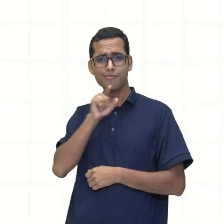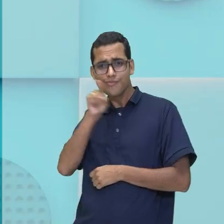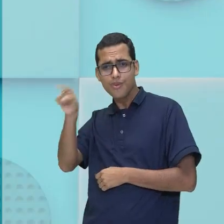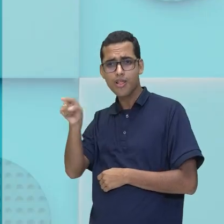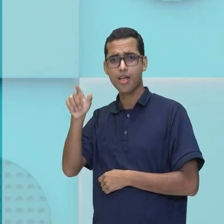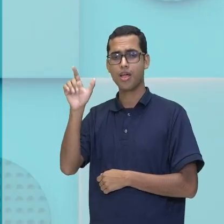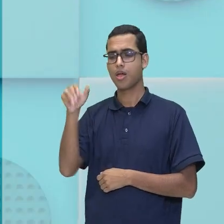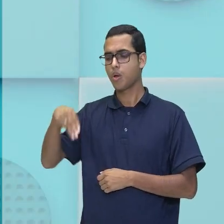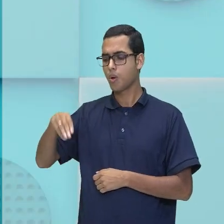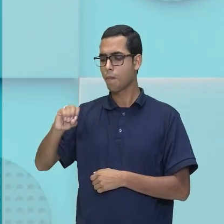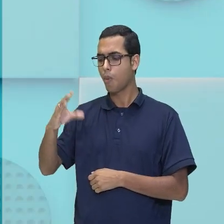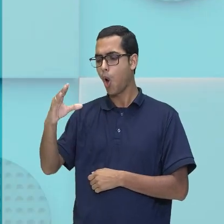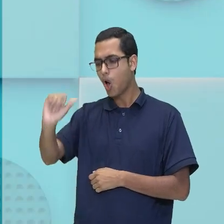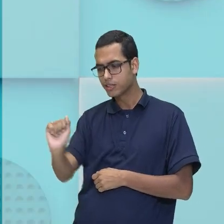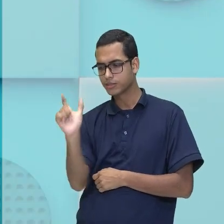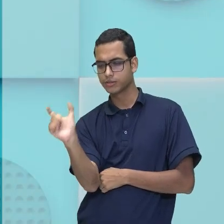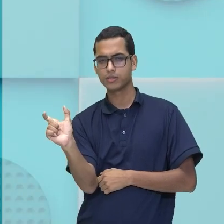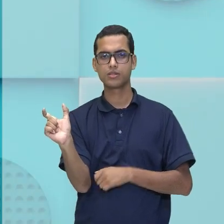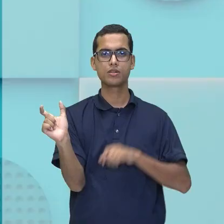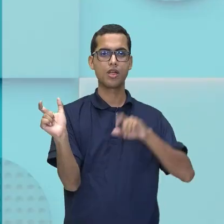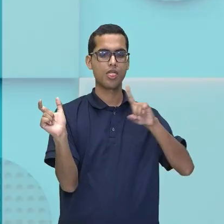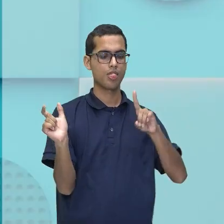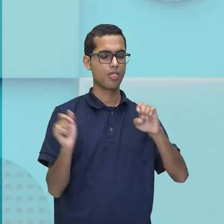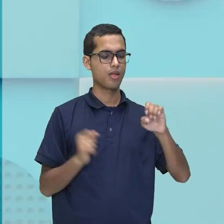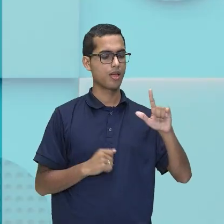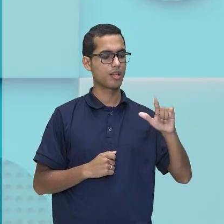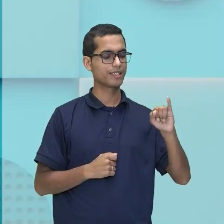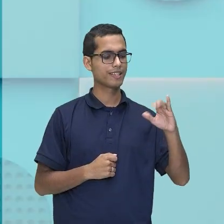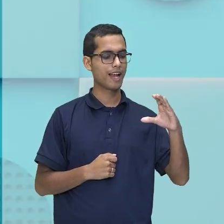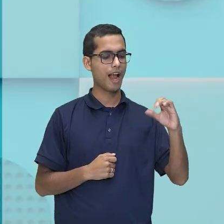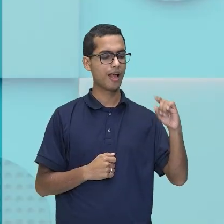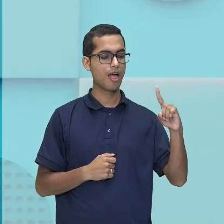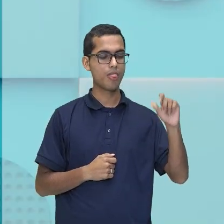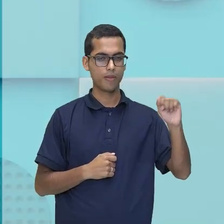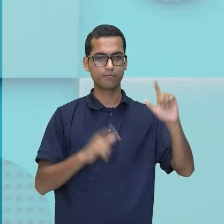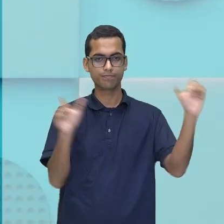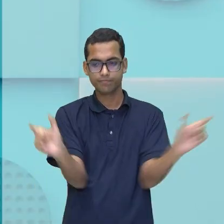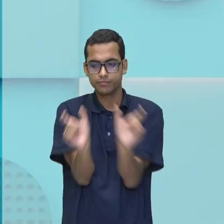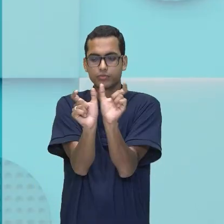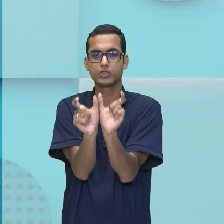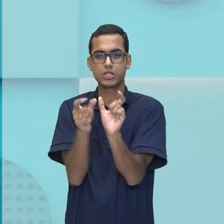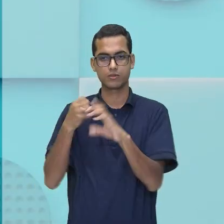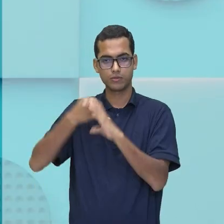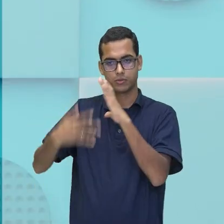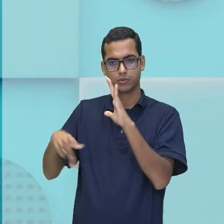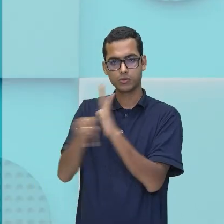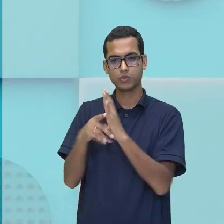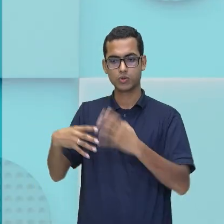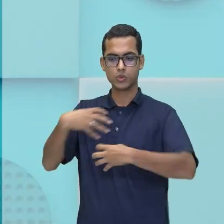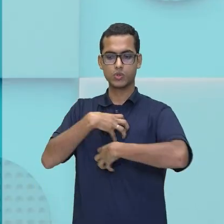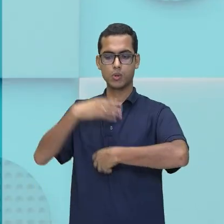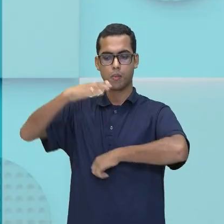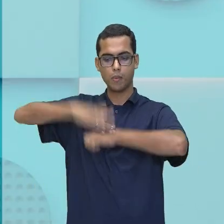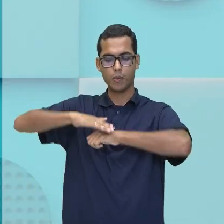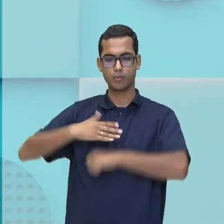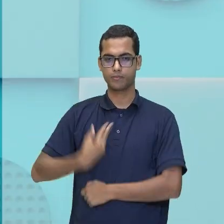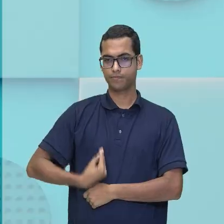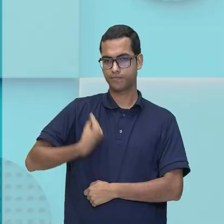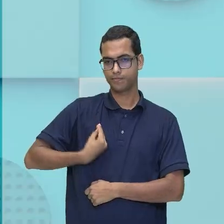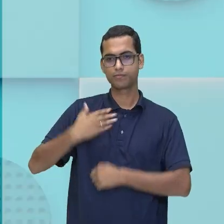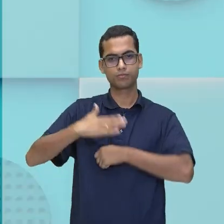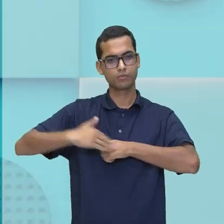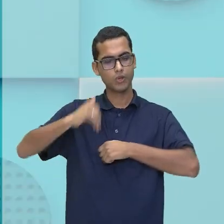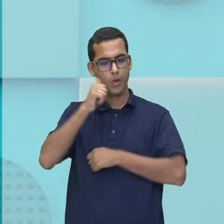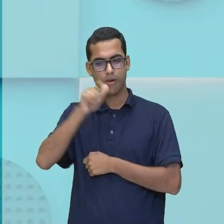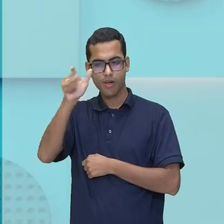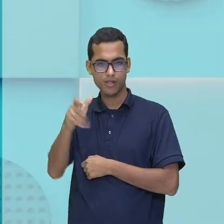que é o jeito, o modo de ser, de agir daquela pessoa, de viver, tá bom? Muito bem. Aí nós temos mais dois aspectos que